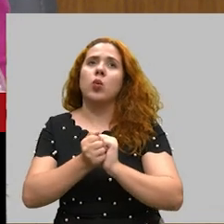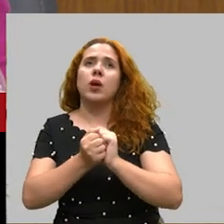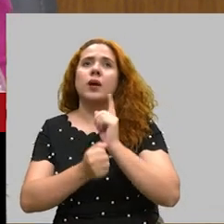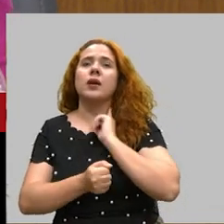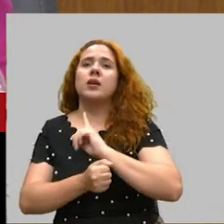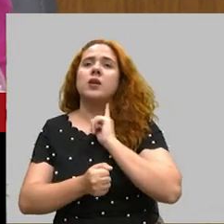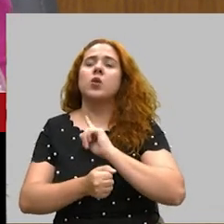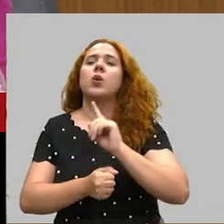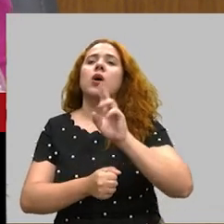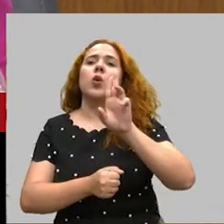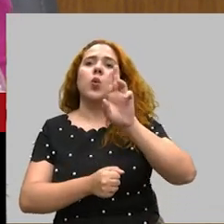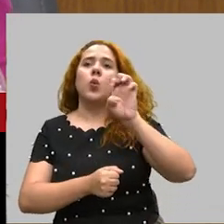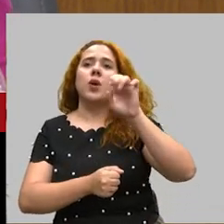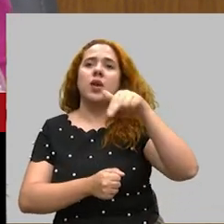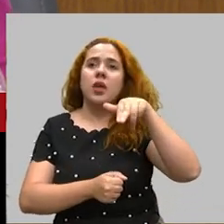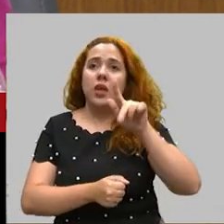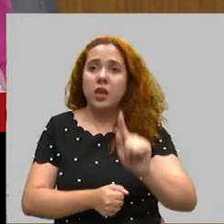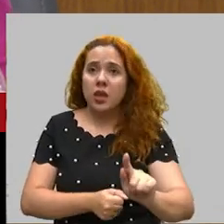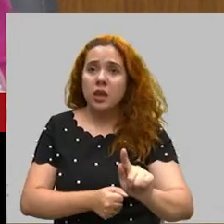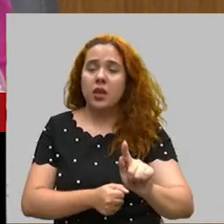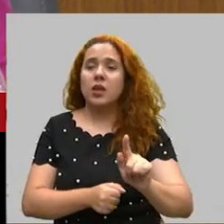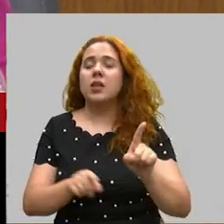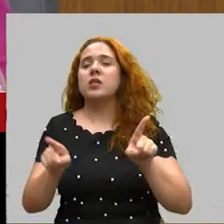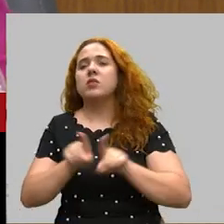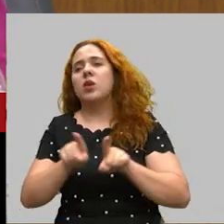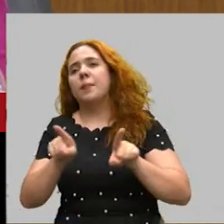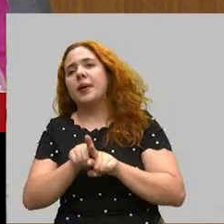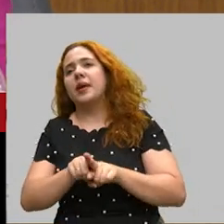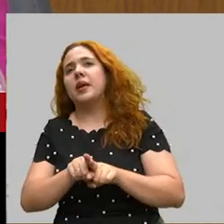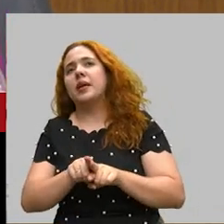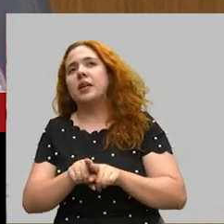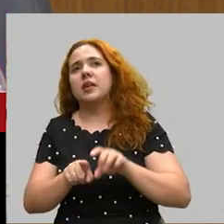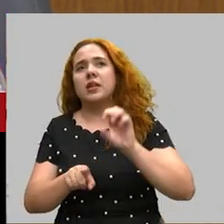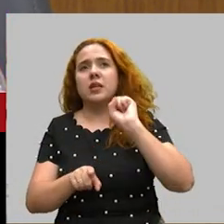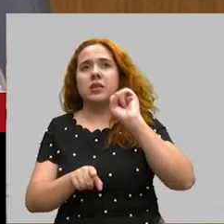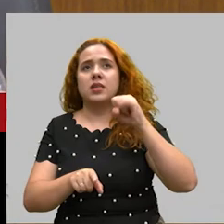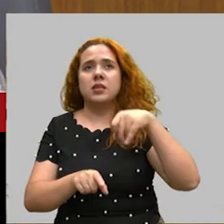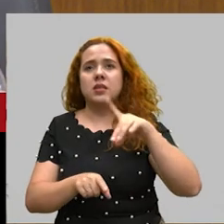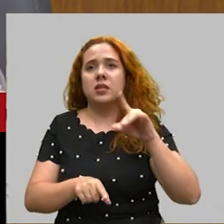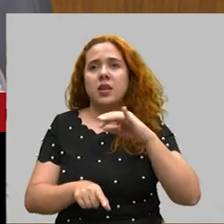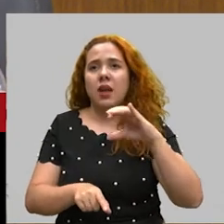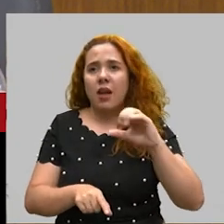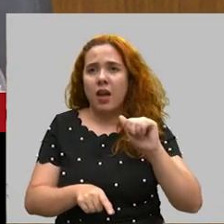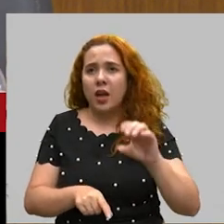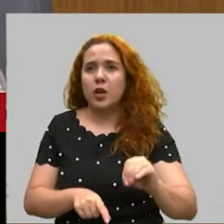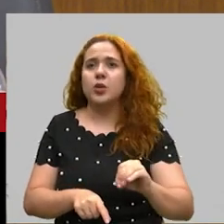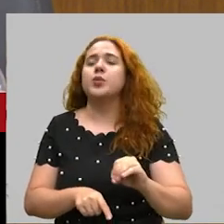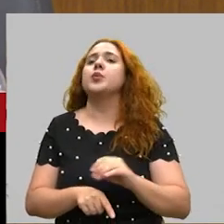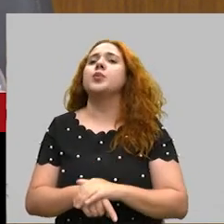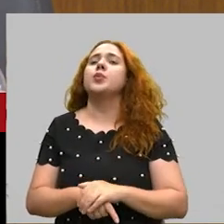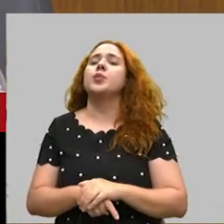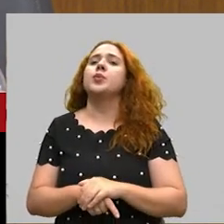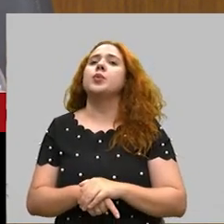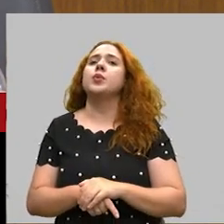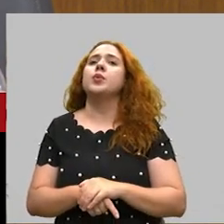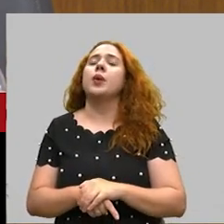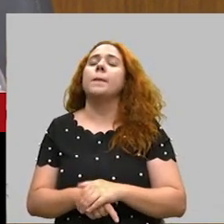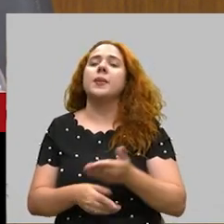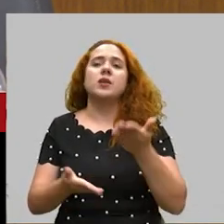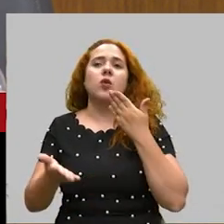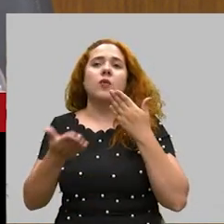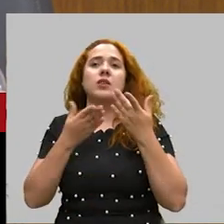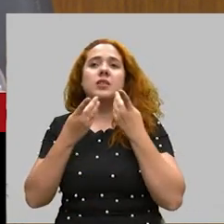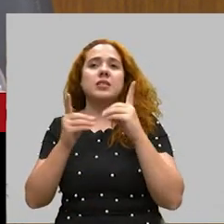aeng a gente buscar juntamente com os sindicatos né buscar um diálogo com a